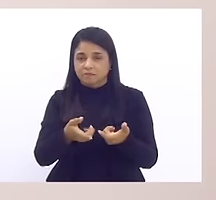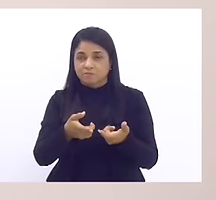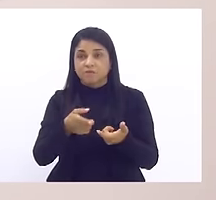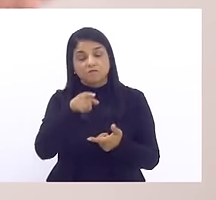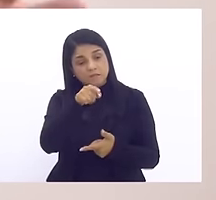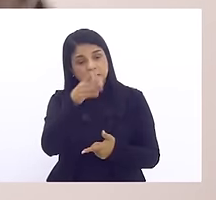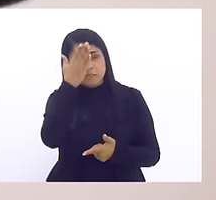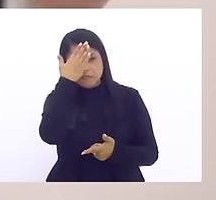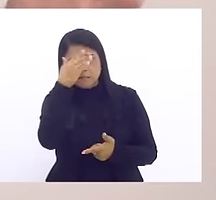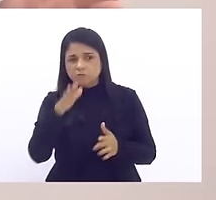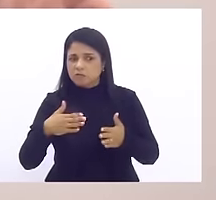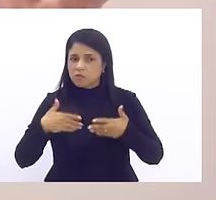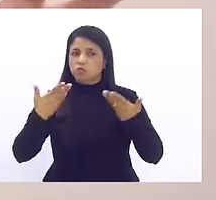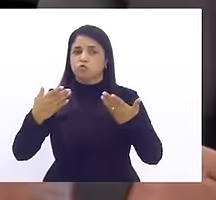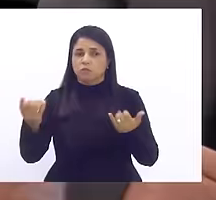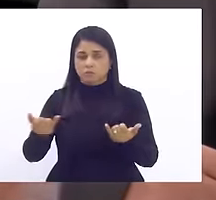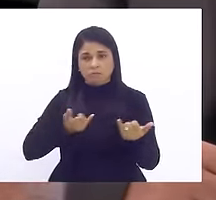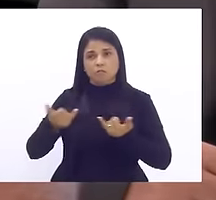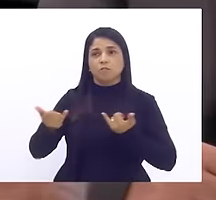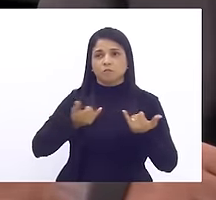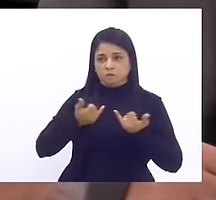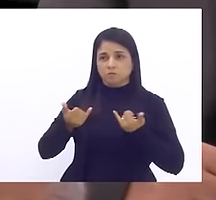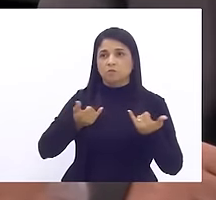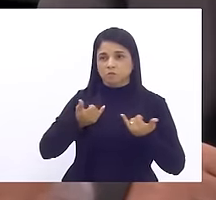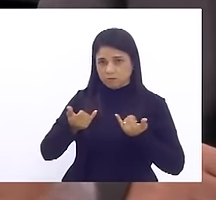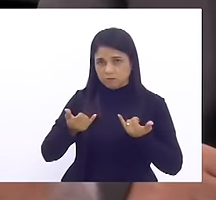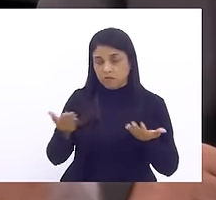Ficou assustada com a informação